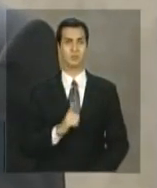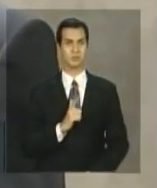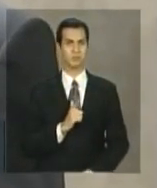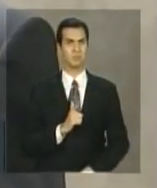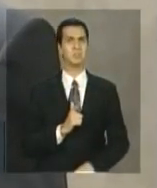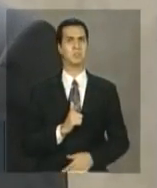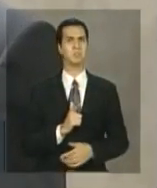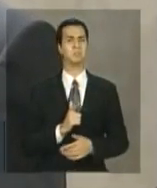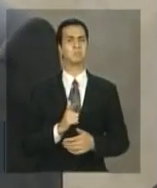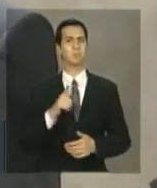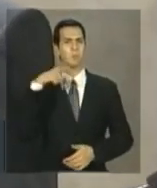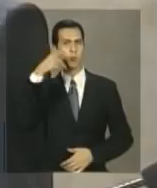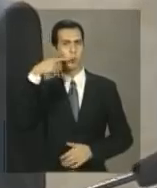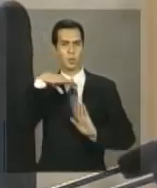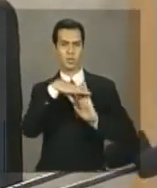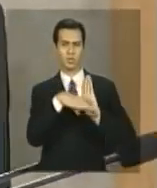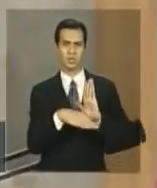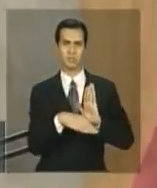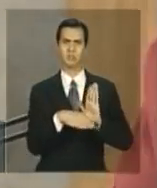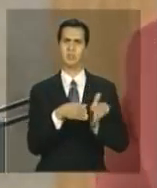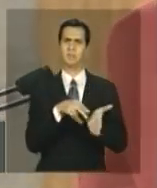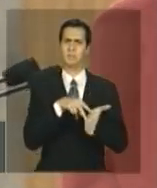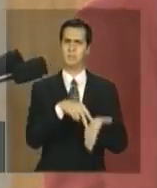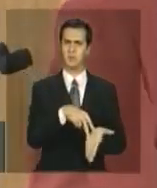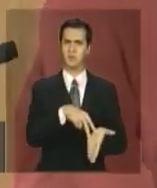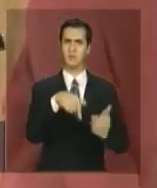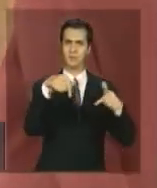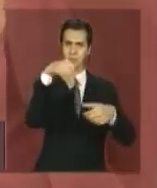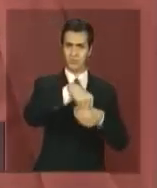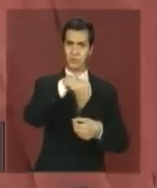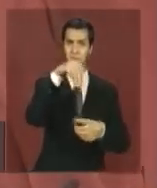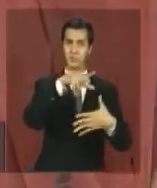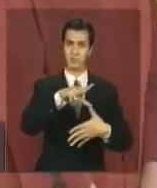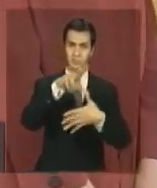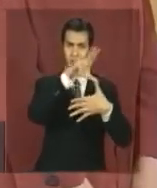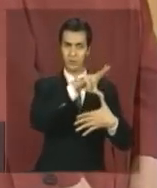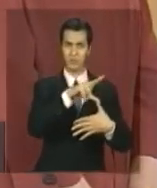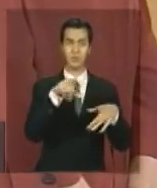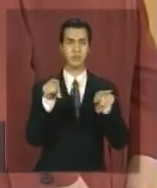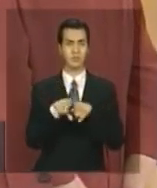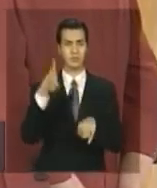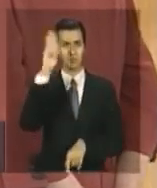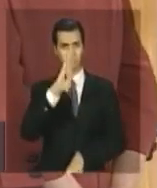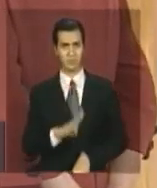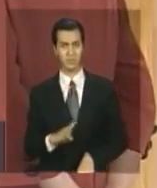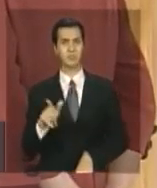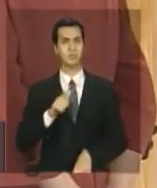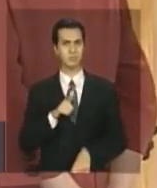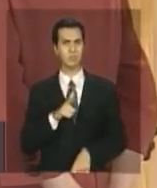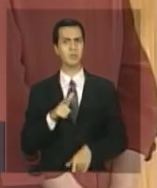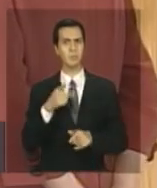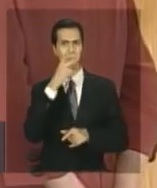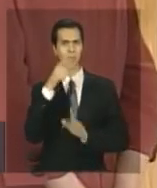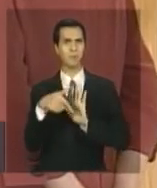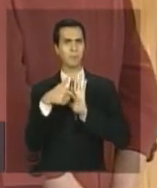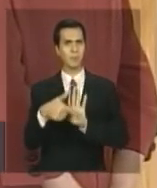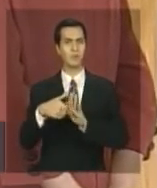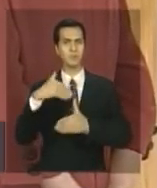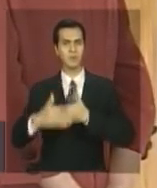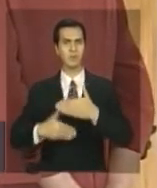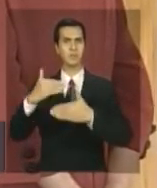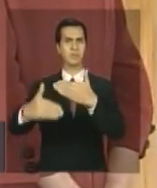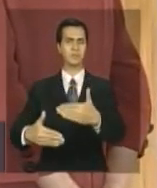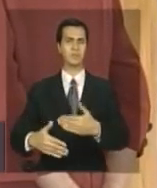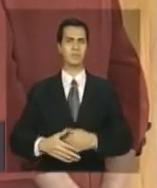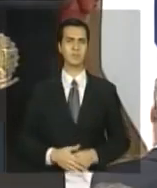estabilidade política na América Latina. O Brasil é um país que se apresenta como fonte de crescimento econômico. E o Brasil também é um